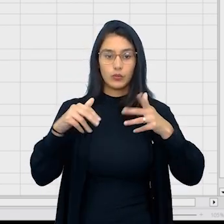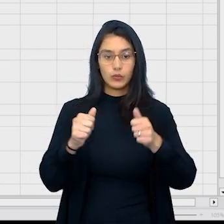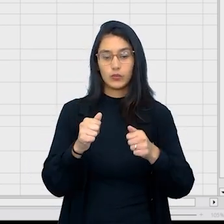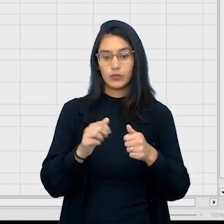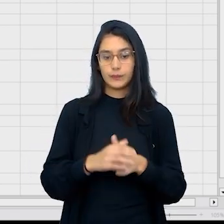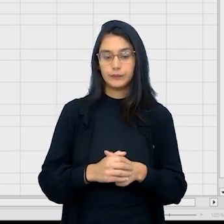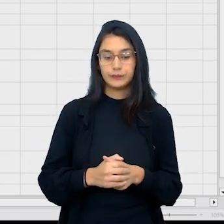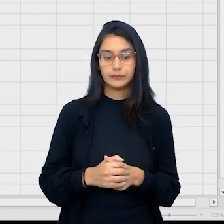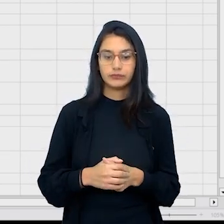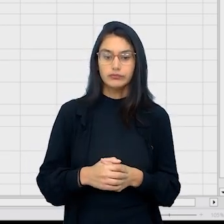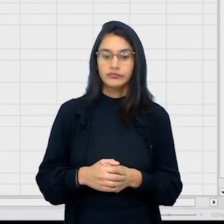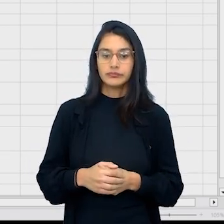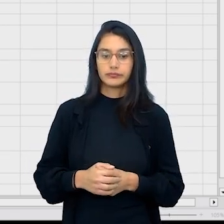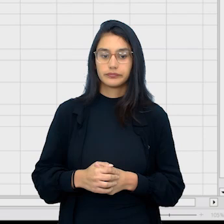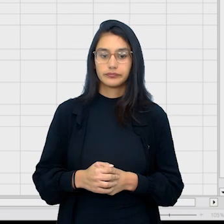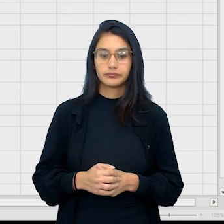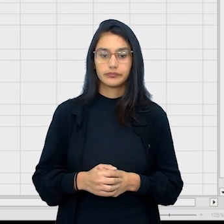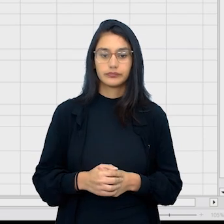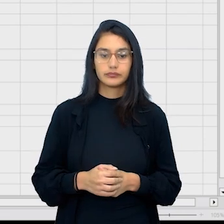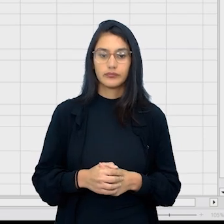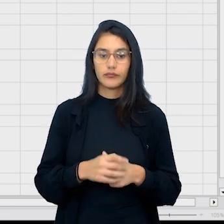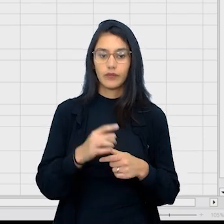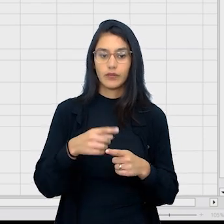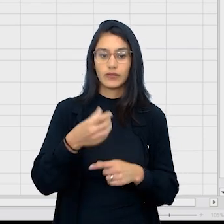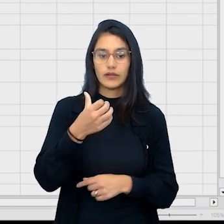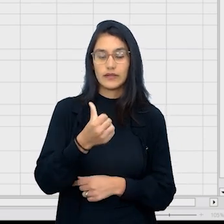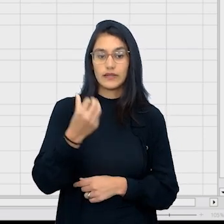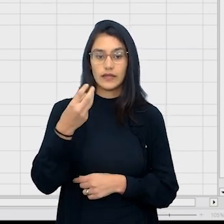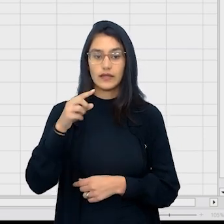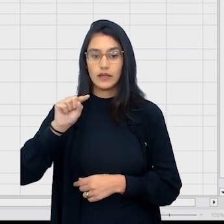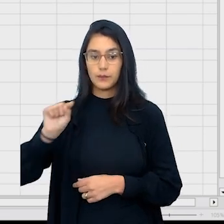tá? Dividir tudo isso por 63 mil.